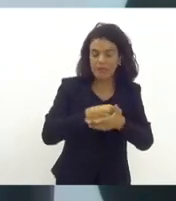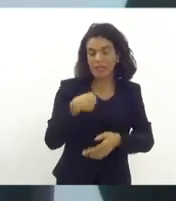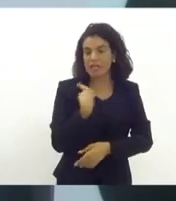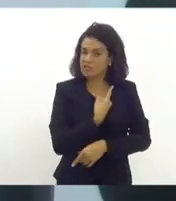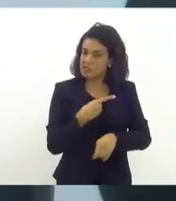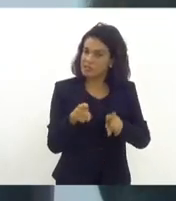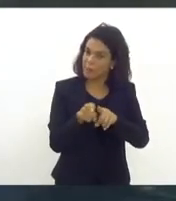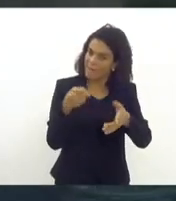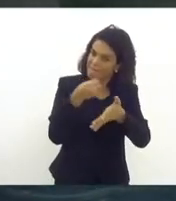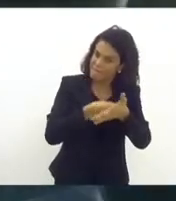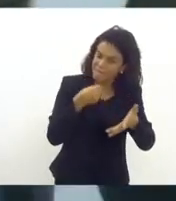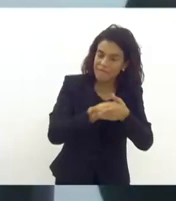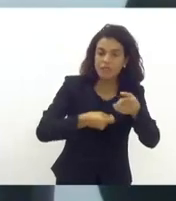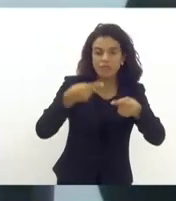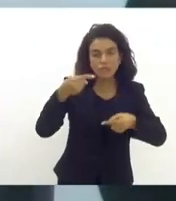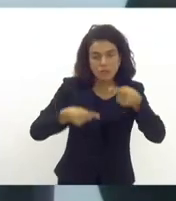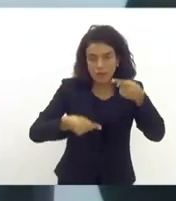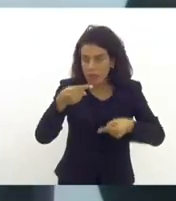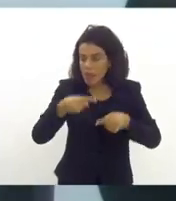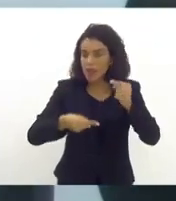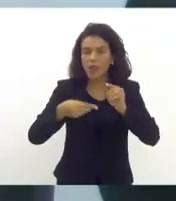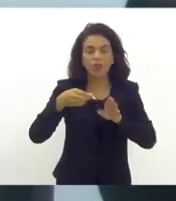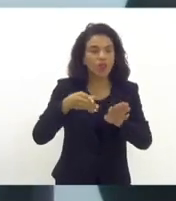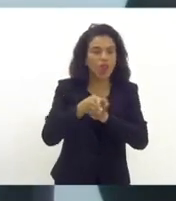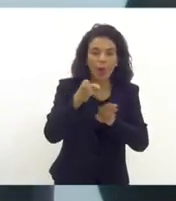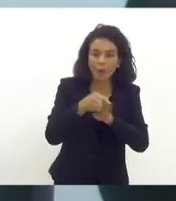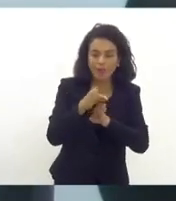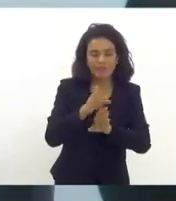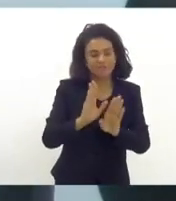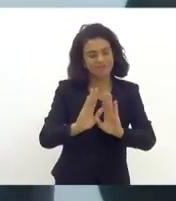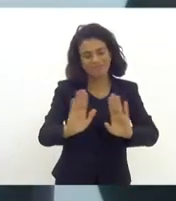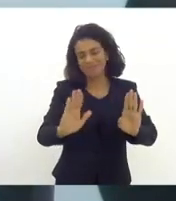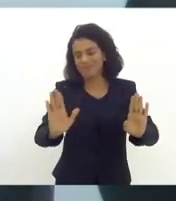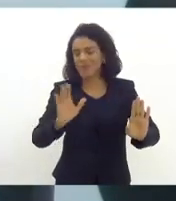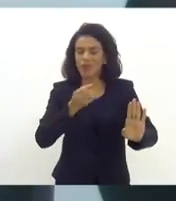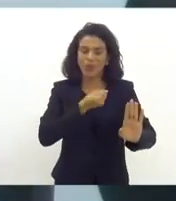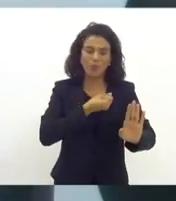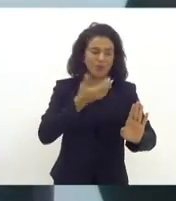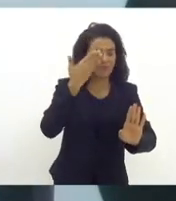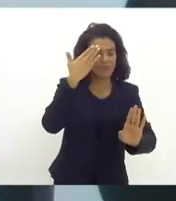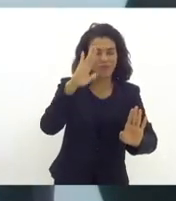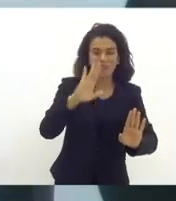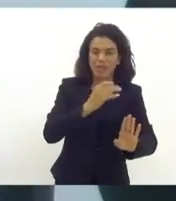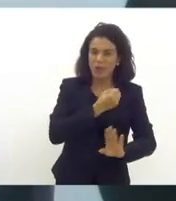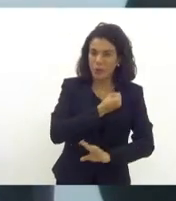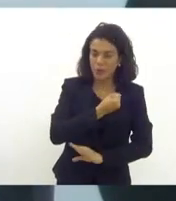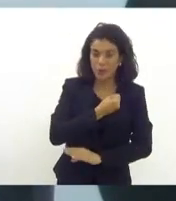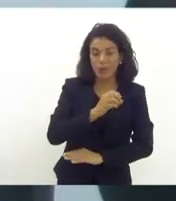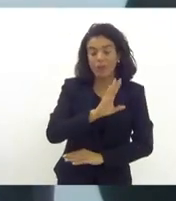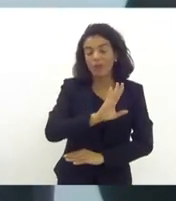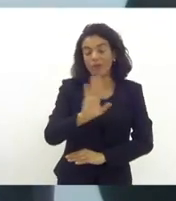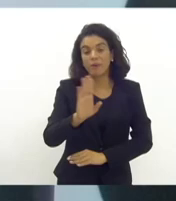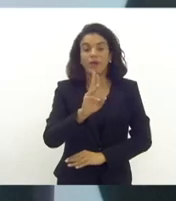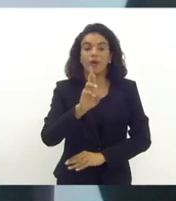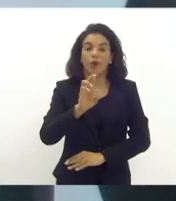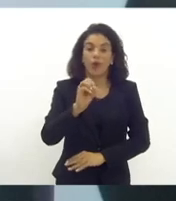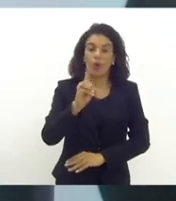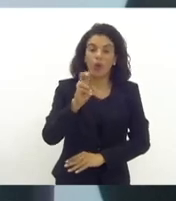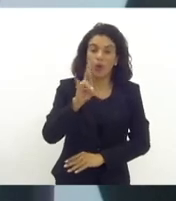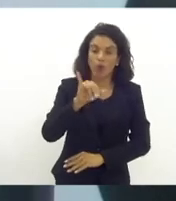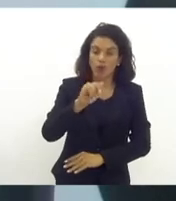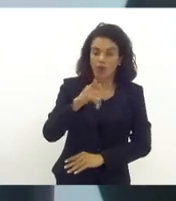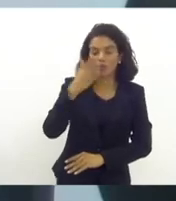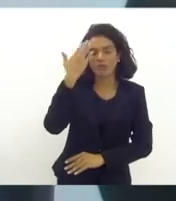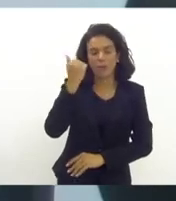discutir normativa tal e normativa sei lá que número eu já nem sei Rodrigo sabe também com amigo em 2014